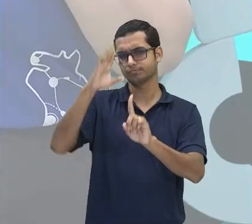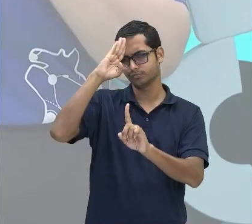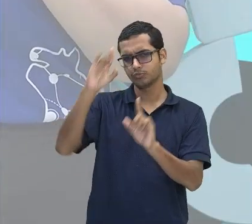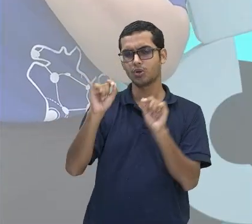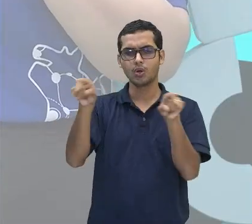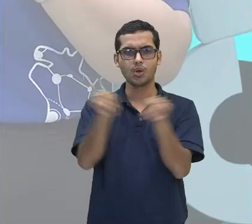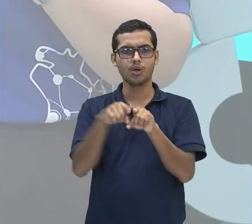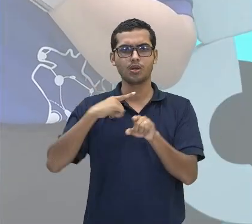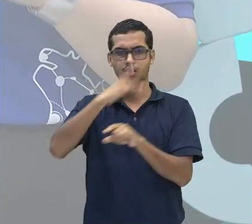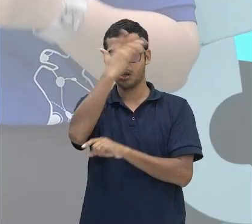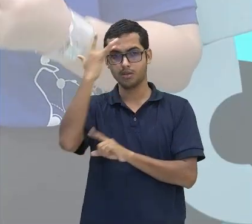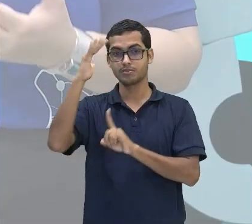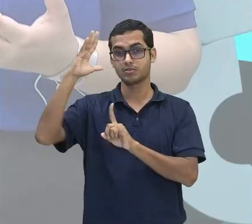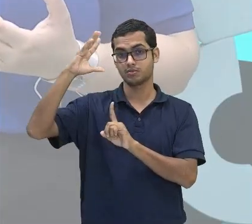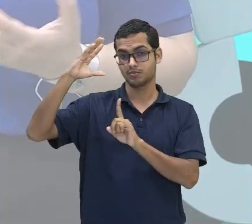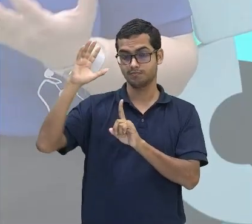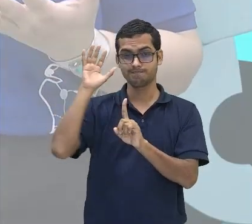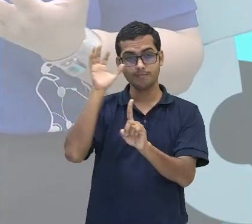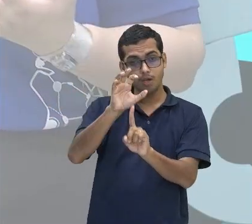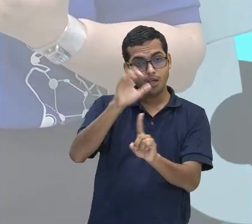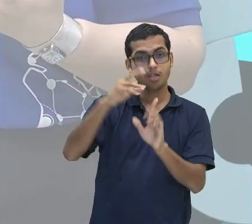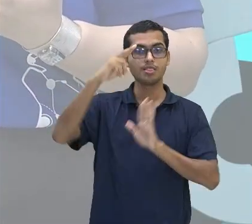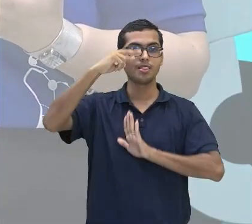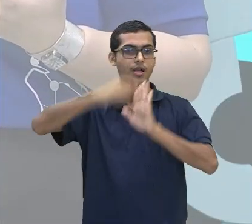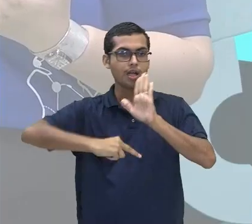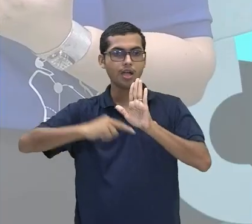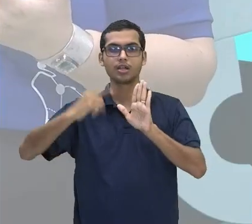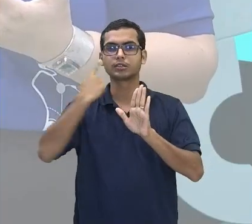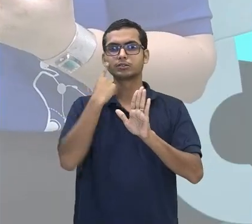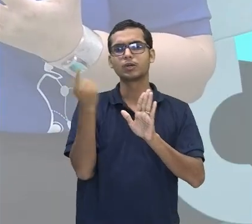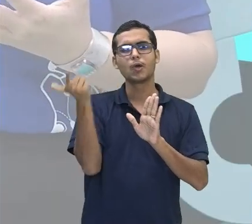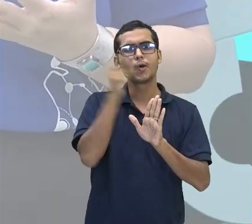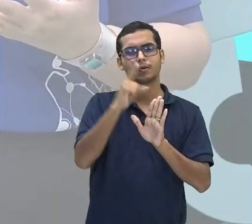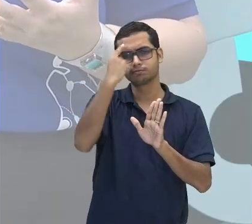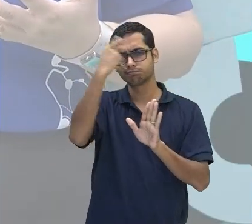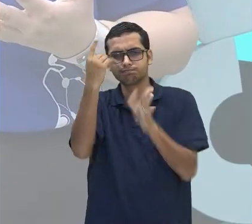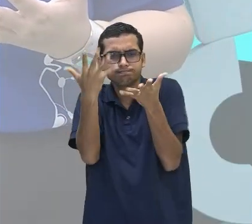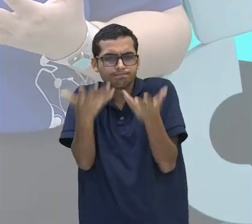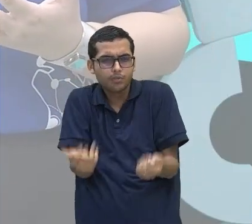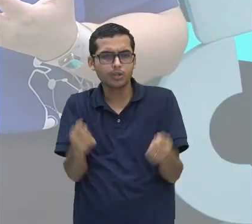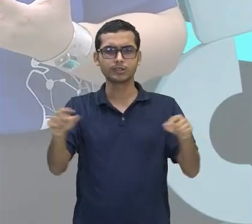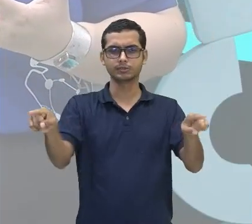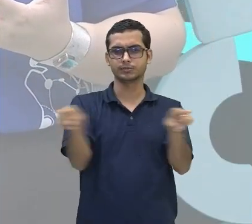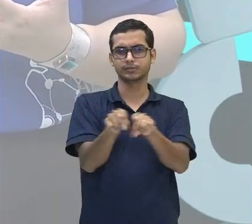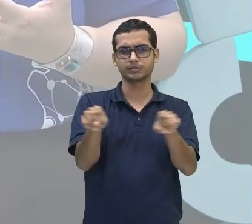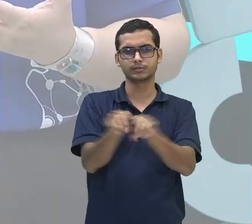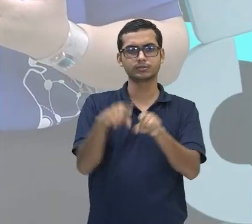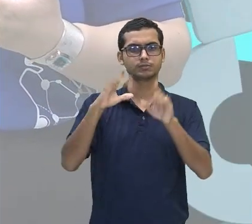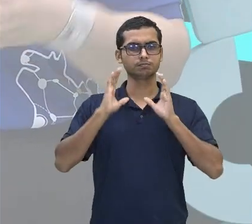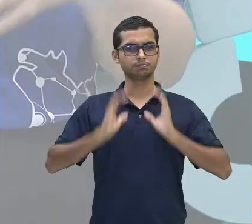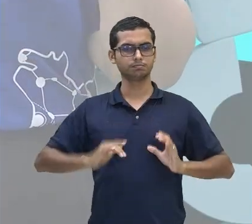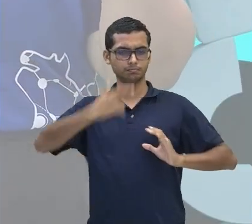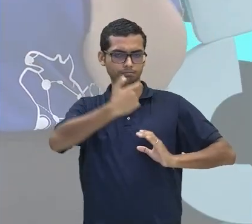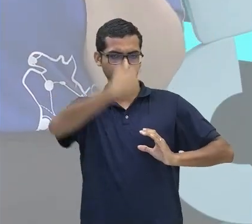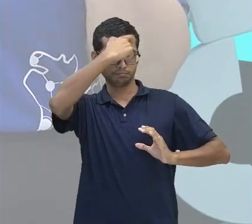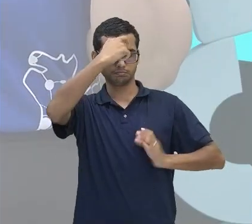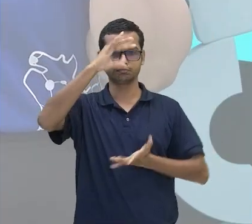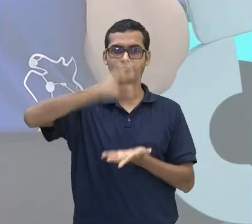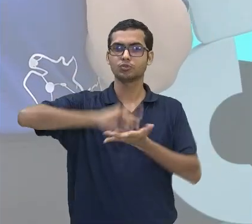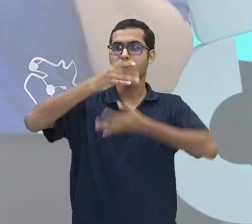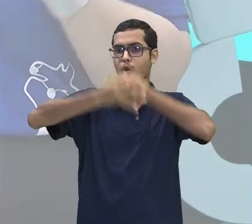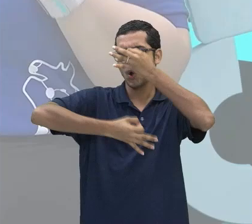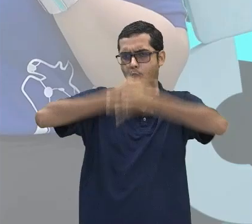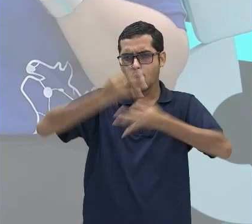leitor, buscando levá-lo a aceitar uma ideia ou a adotar determinado comportamento por meio